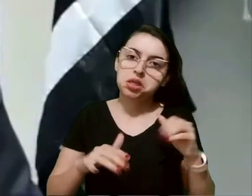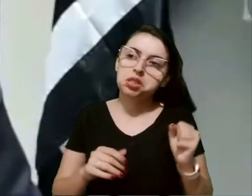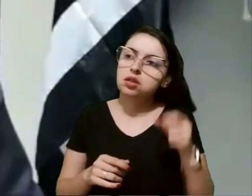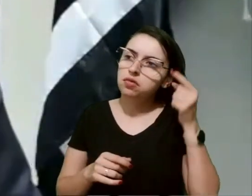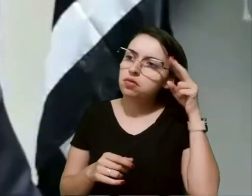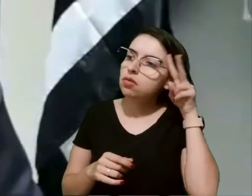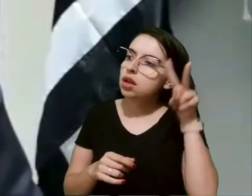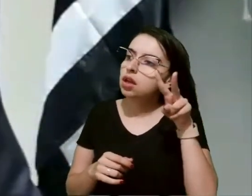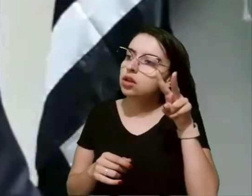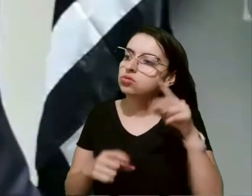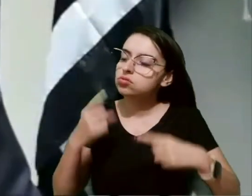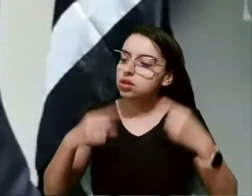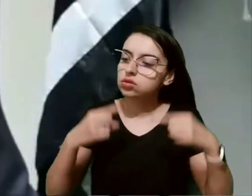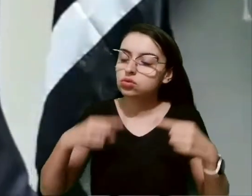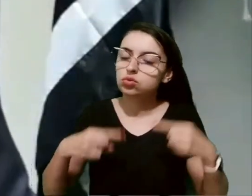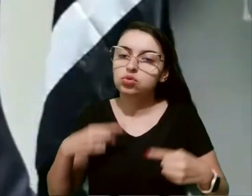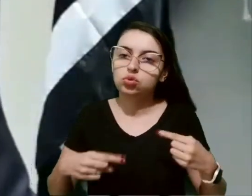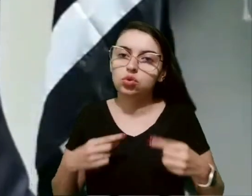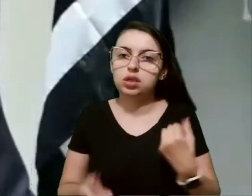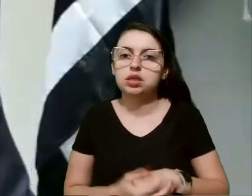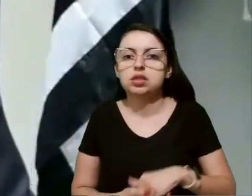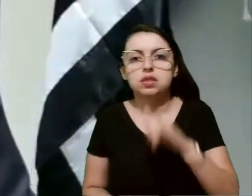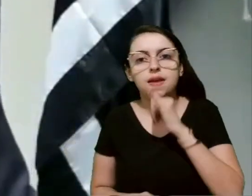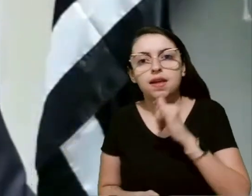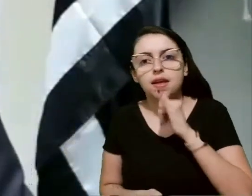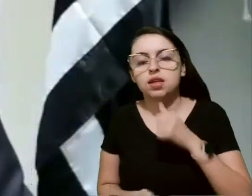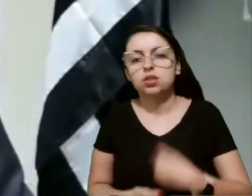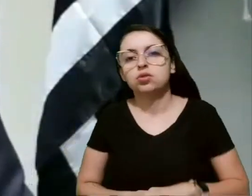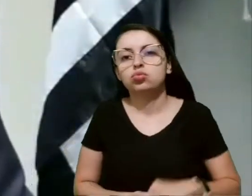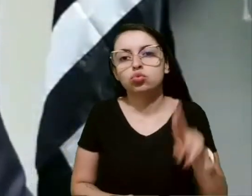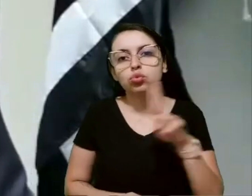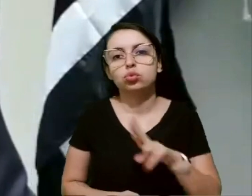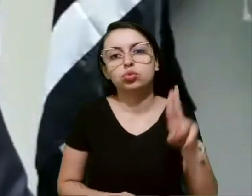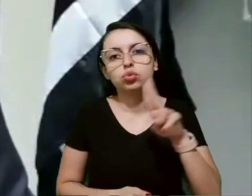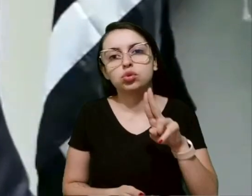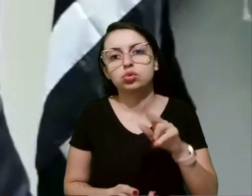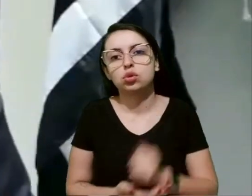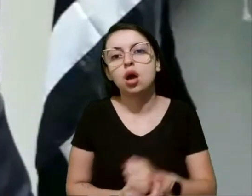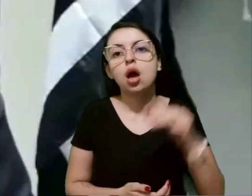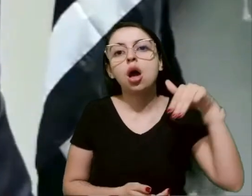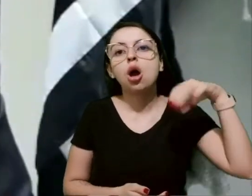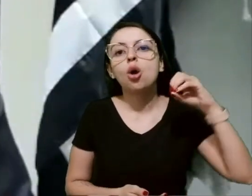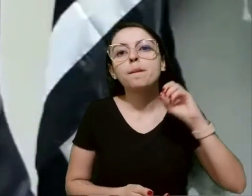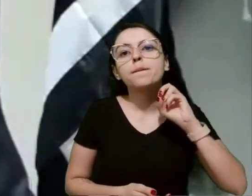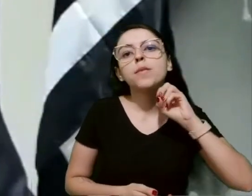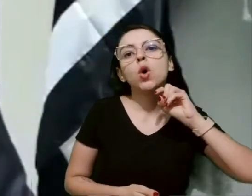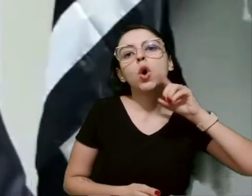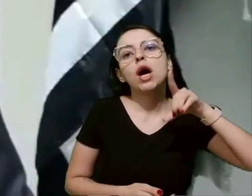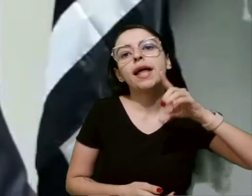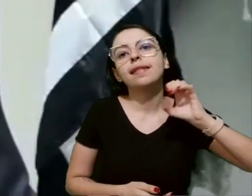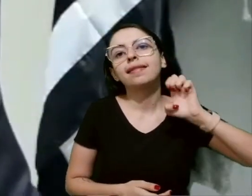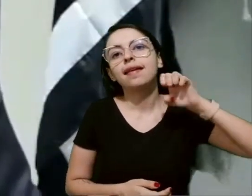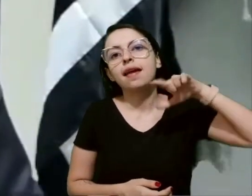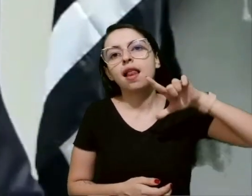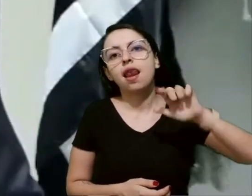percebo nas discussões que a gente tem, por exemplo, com o uso de modelagem estatística ou,